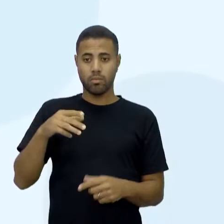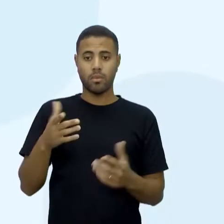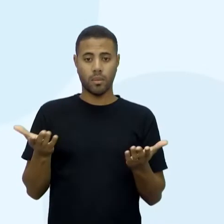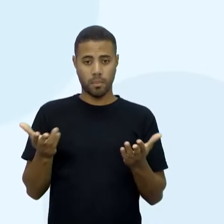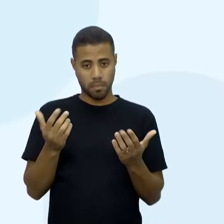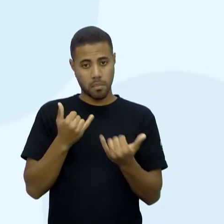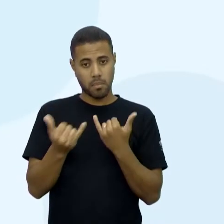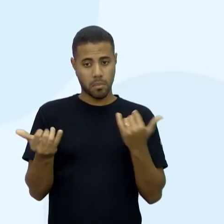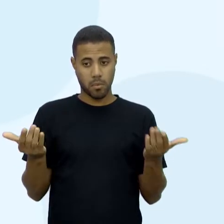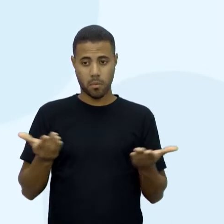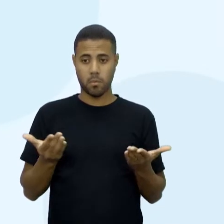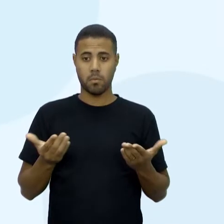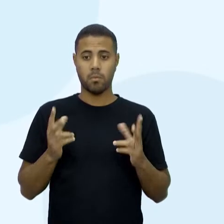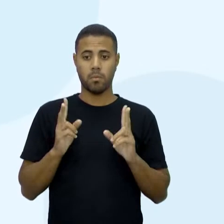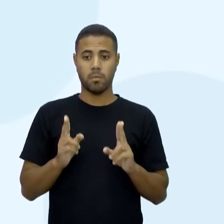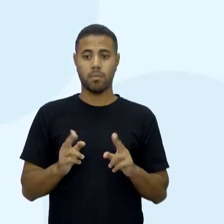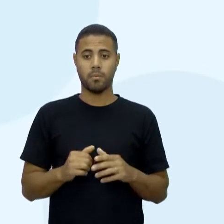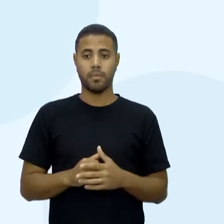vamos lá.